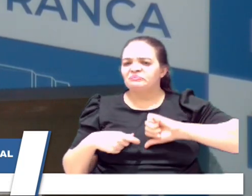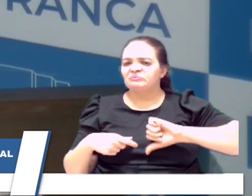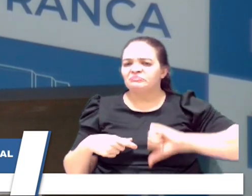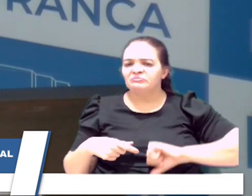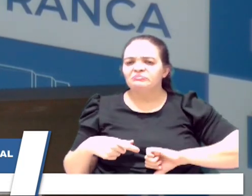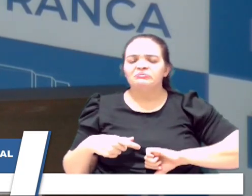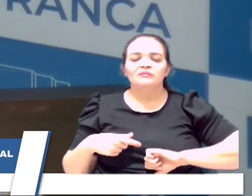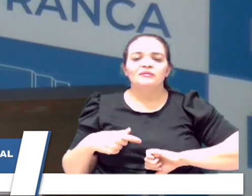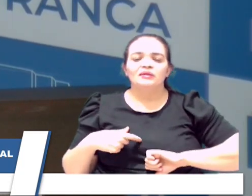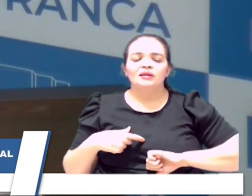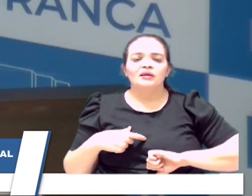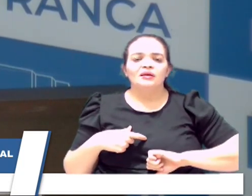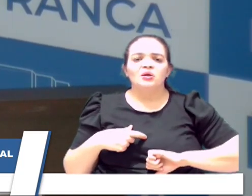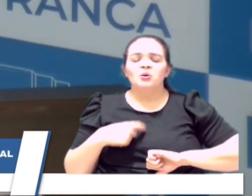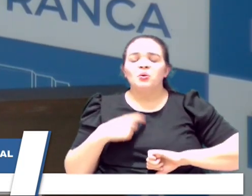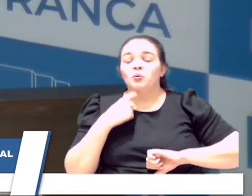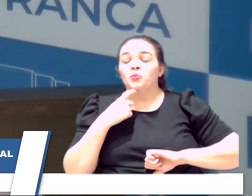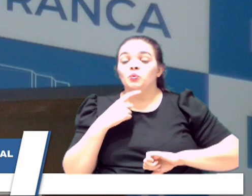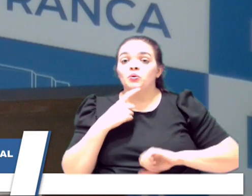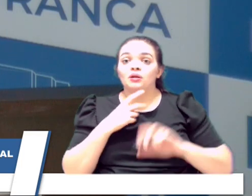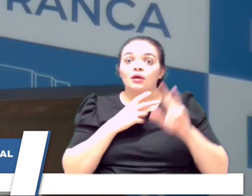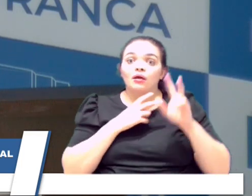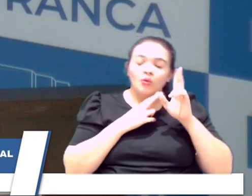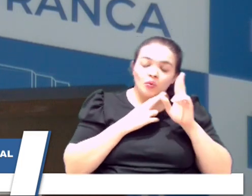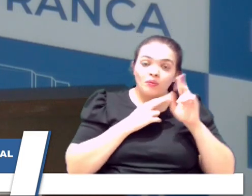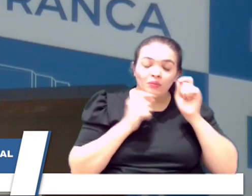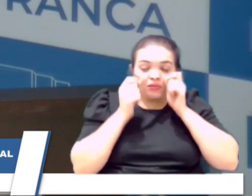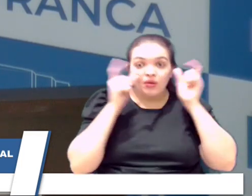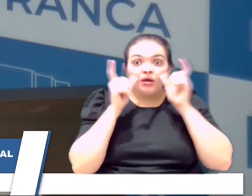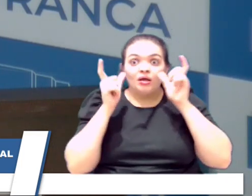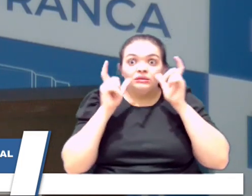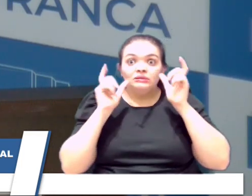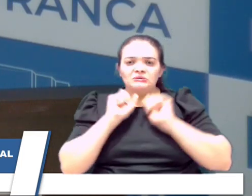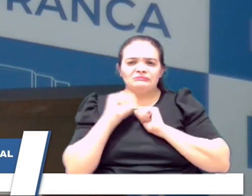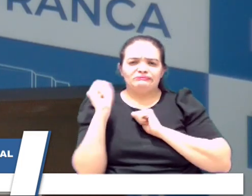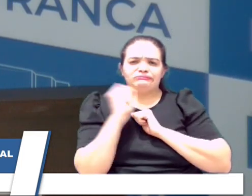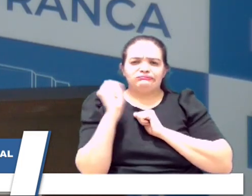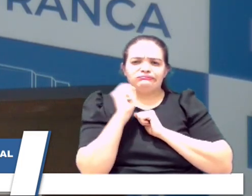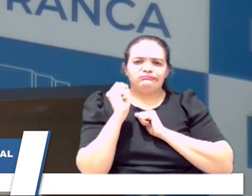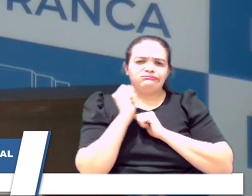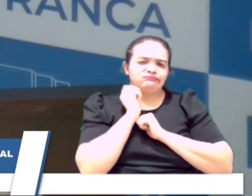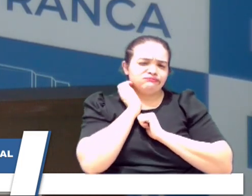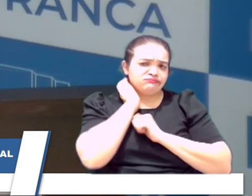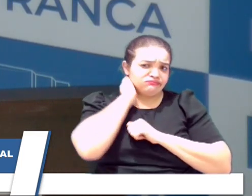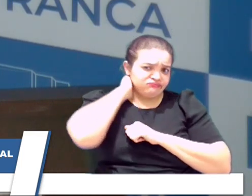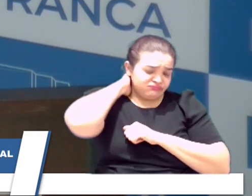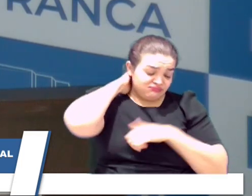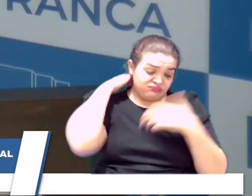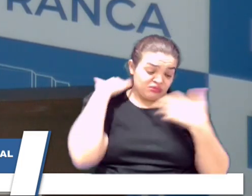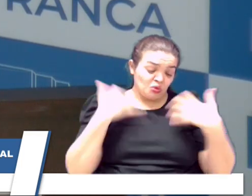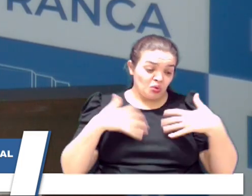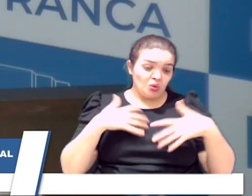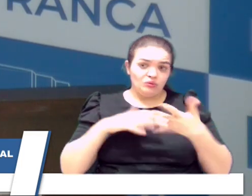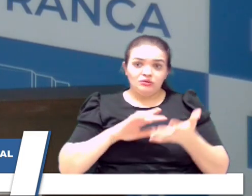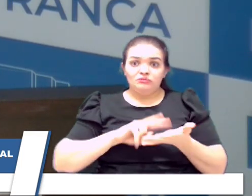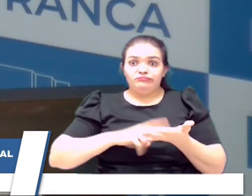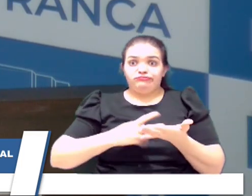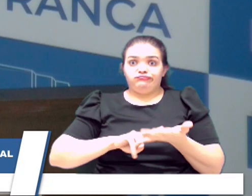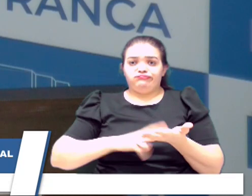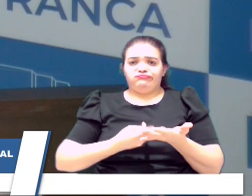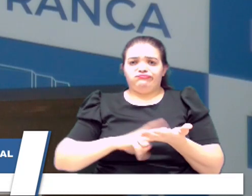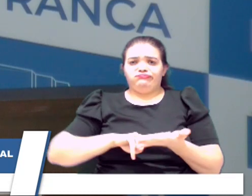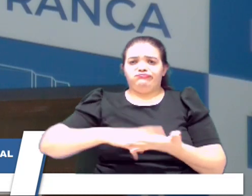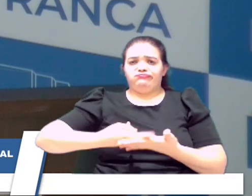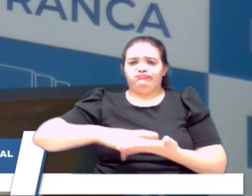eu não tomava, eu não dormia. Às vezes eu acordava já estressado de dia, já acordava tremendo, já acordava me contorcendo na